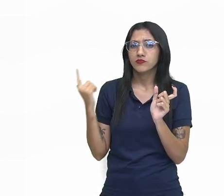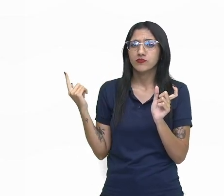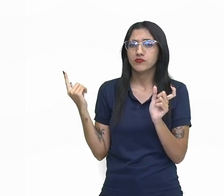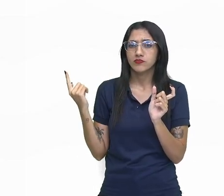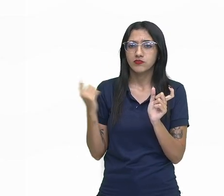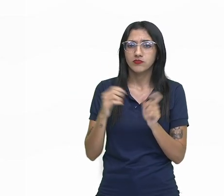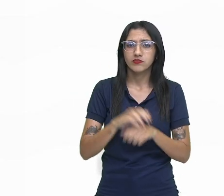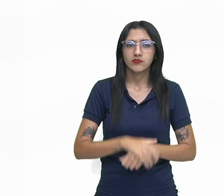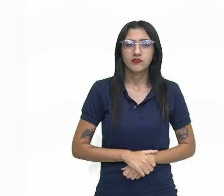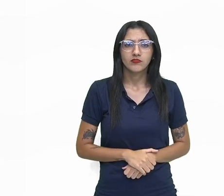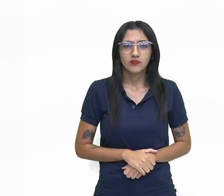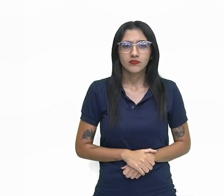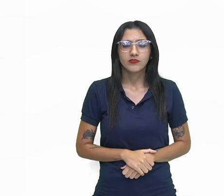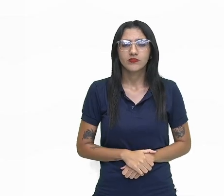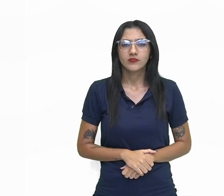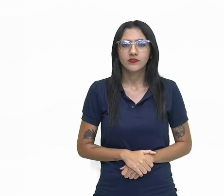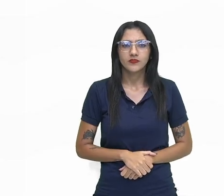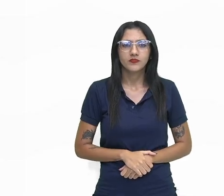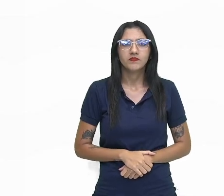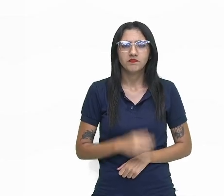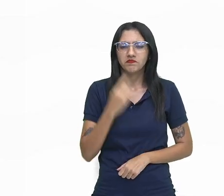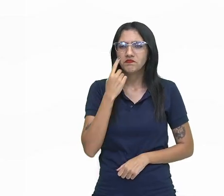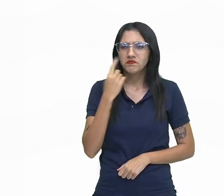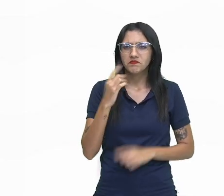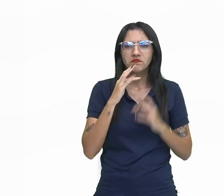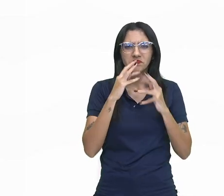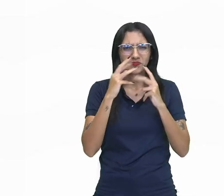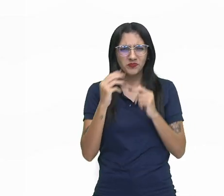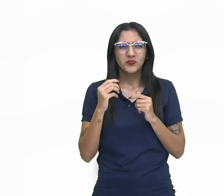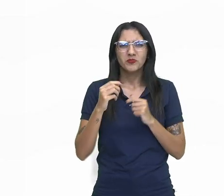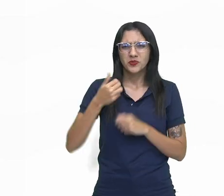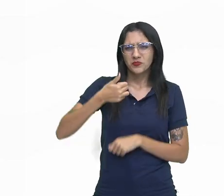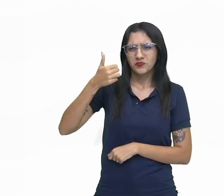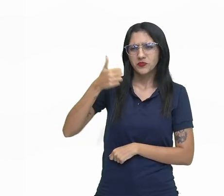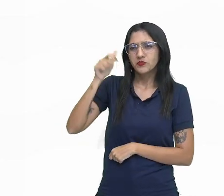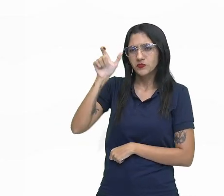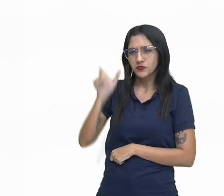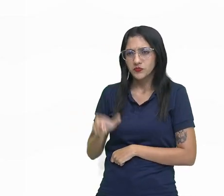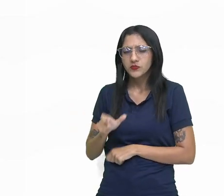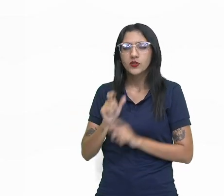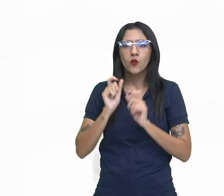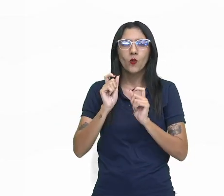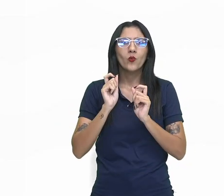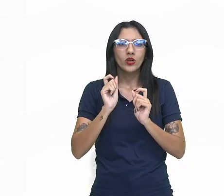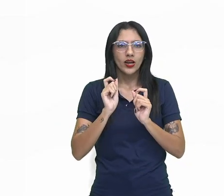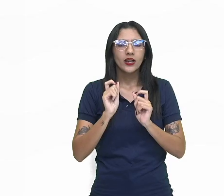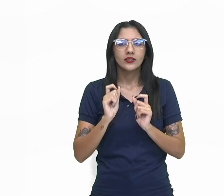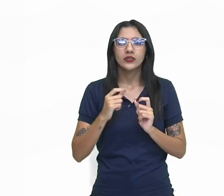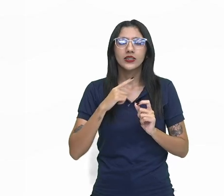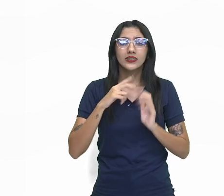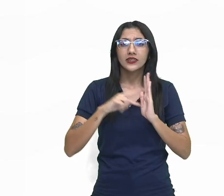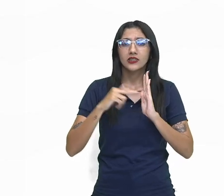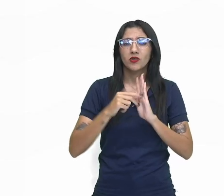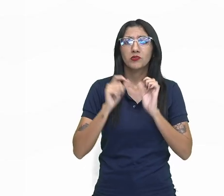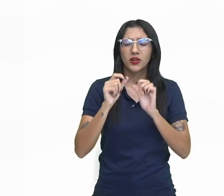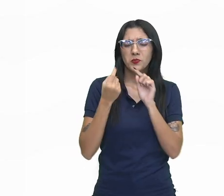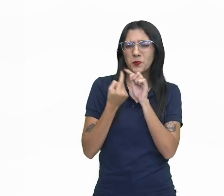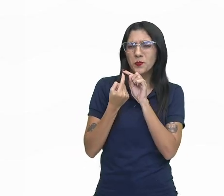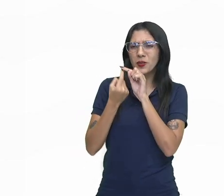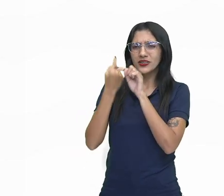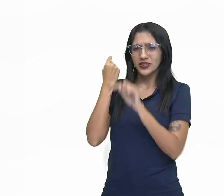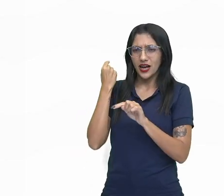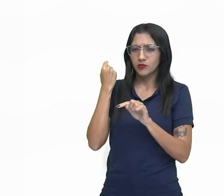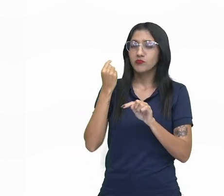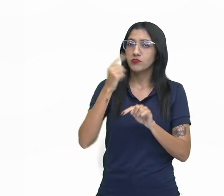vós amastes, eles amaram. Perceba que dá a ideia de passado. Então, esse seria o